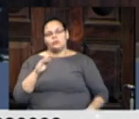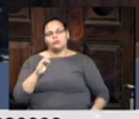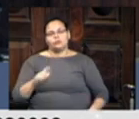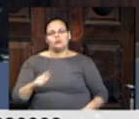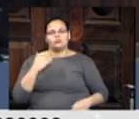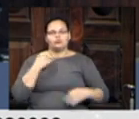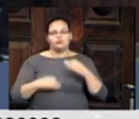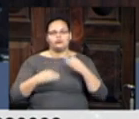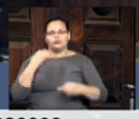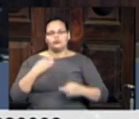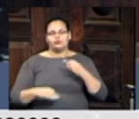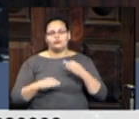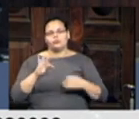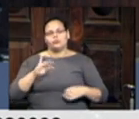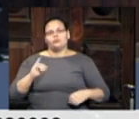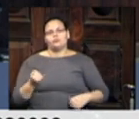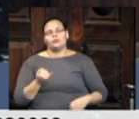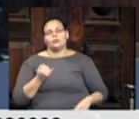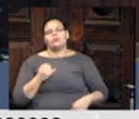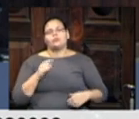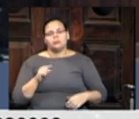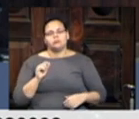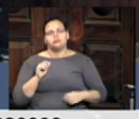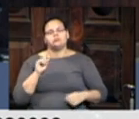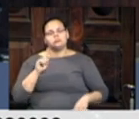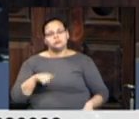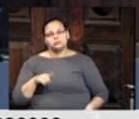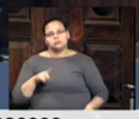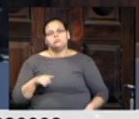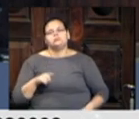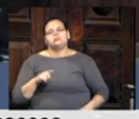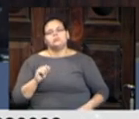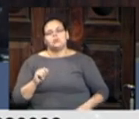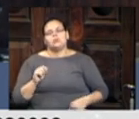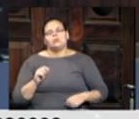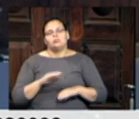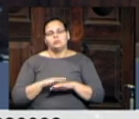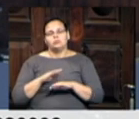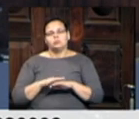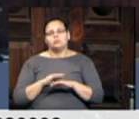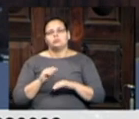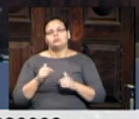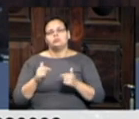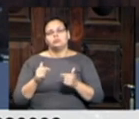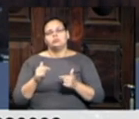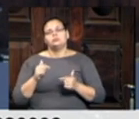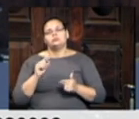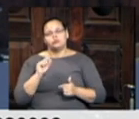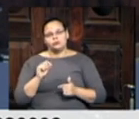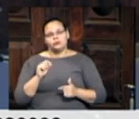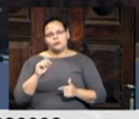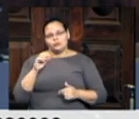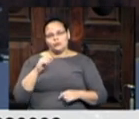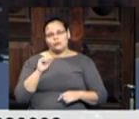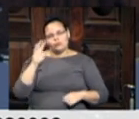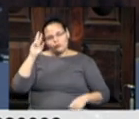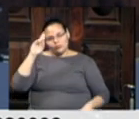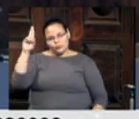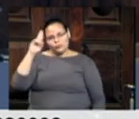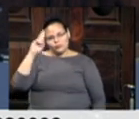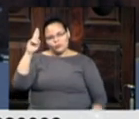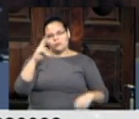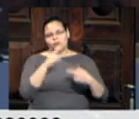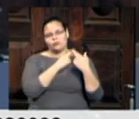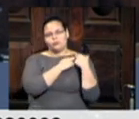o Tribunal Regional Eleitoral, instaurar devido procedimento para a apuração dos responsáveis e